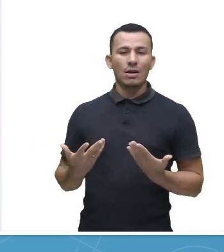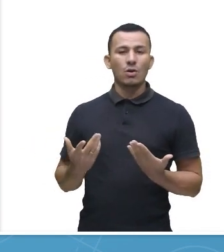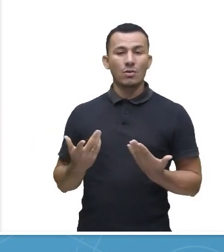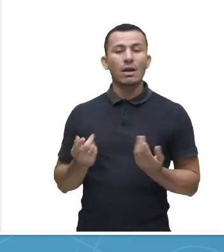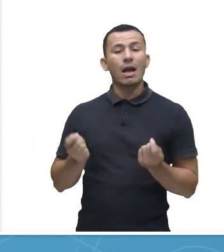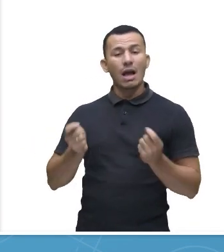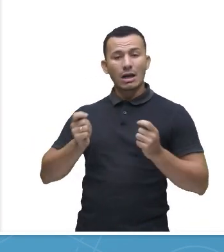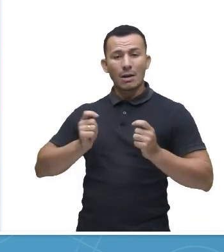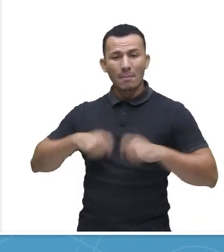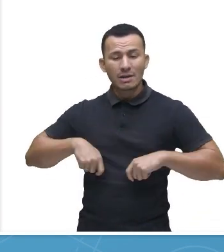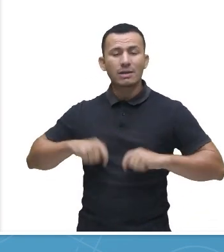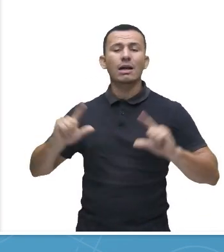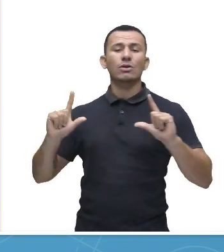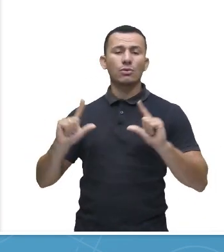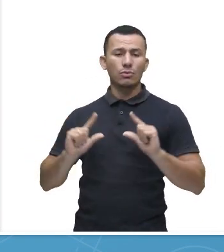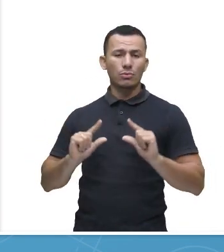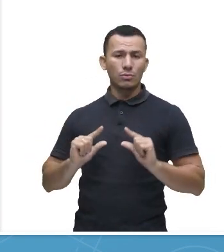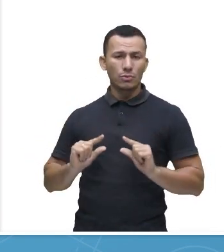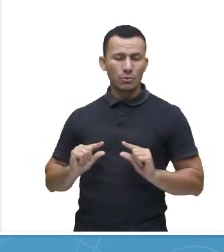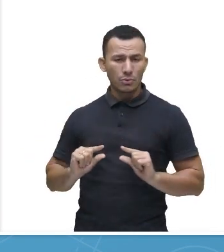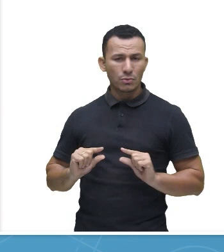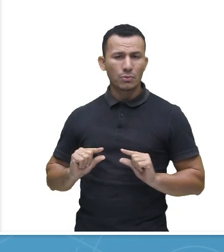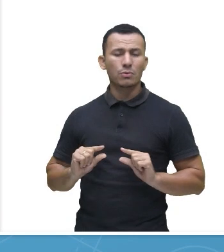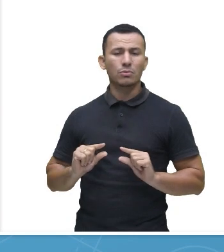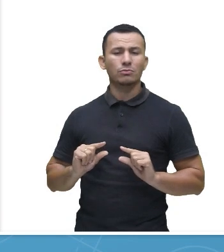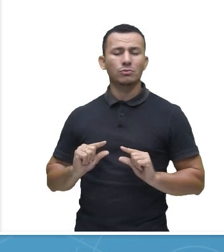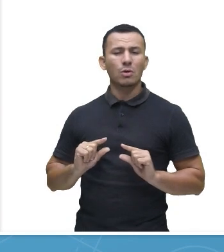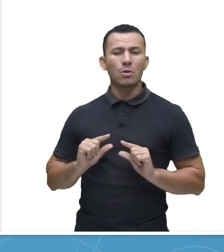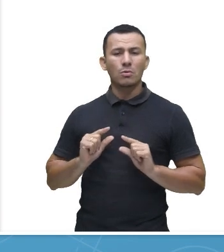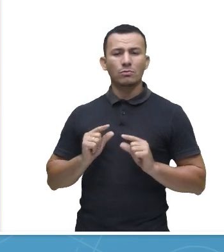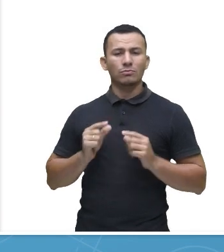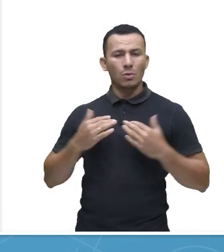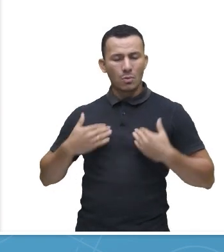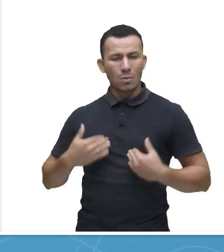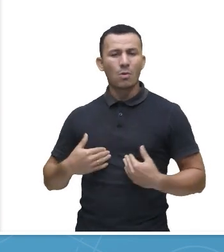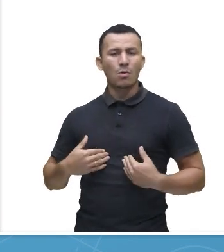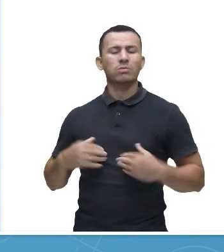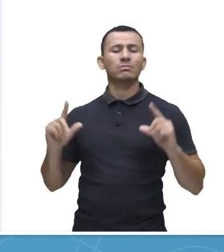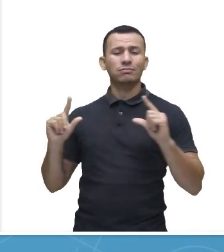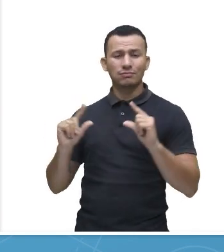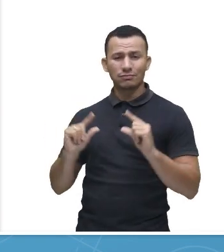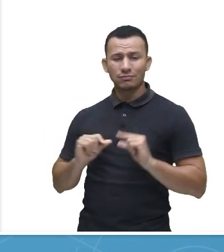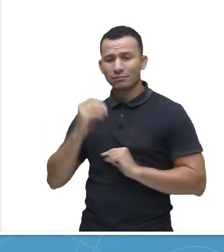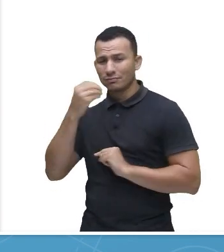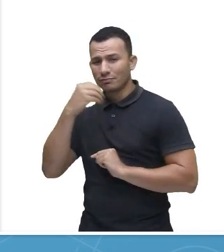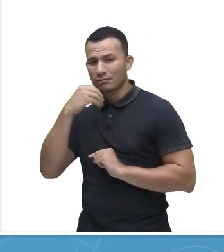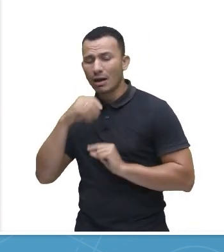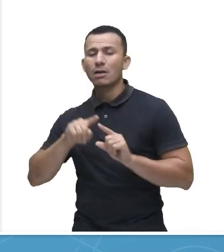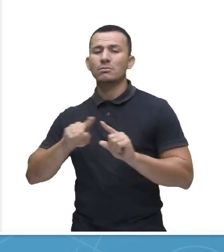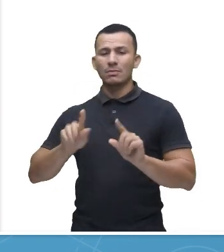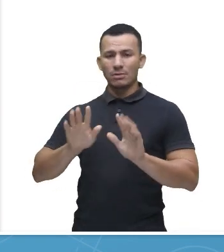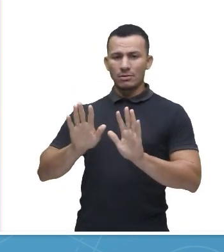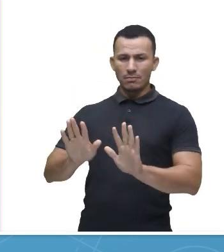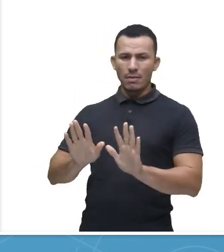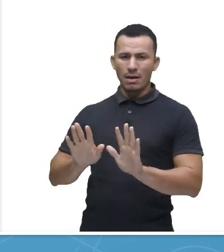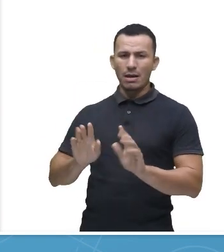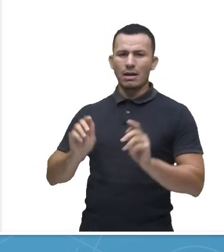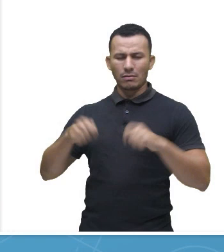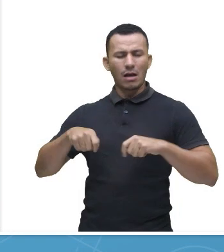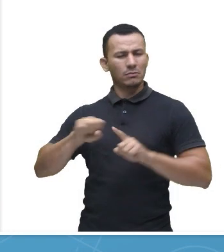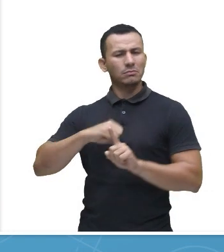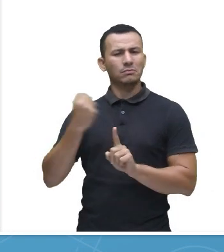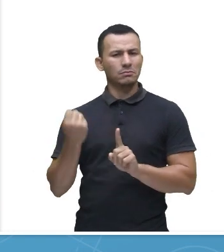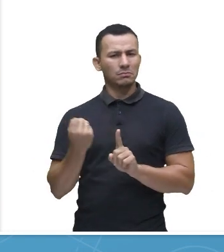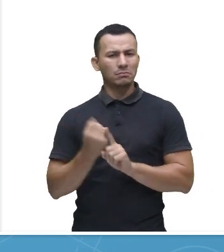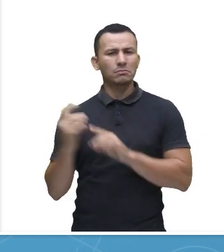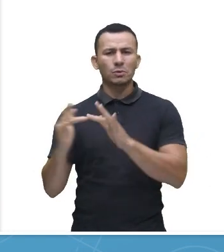adaptação frente à diminuição de reserva funcional. Mas isso não impede uma pessoa de ser social